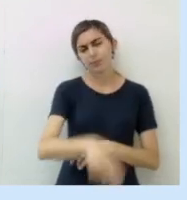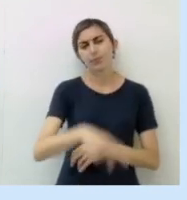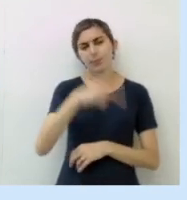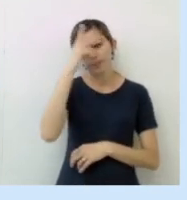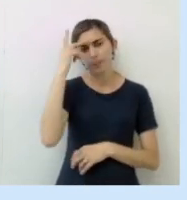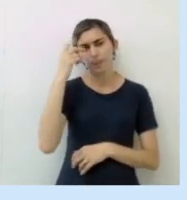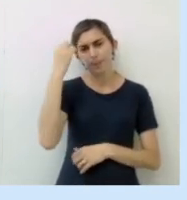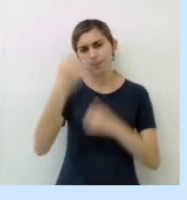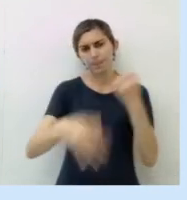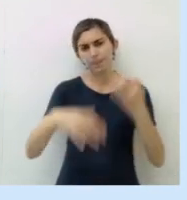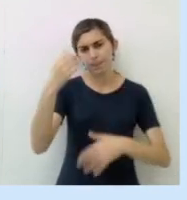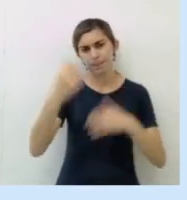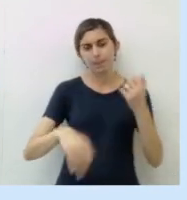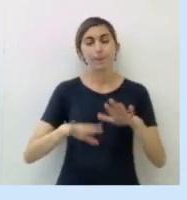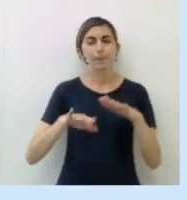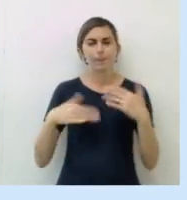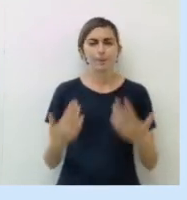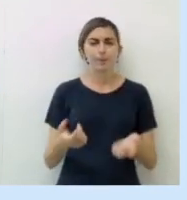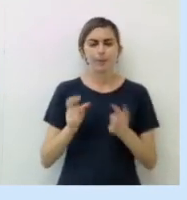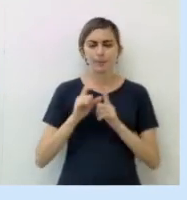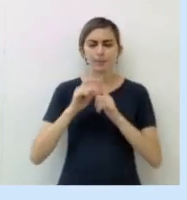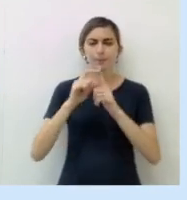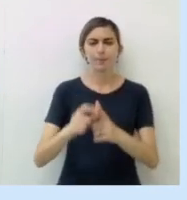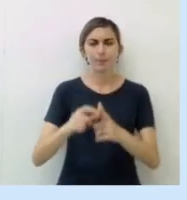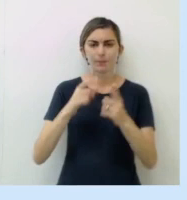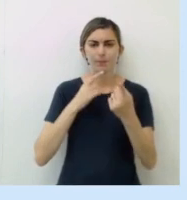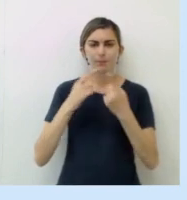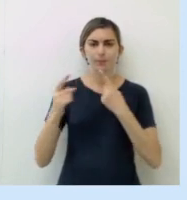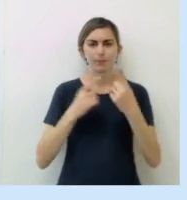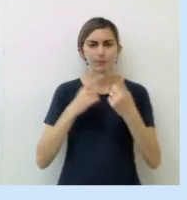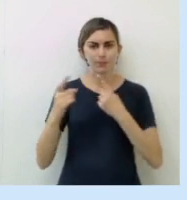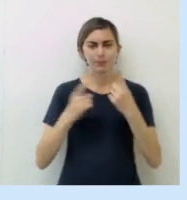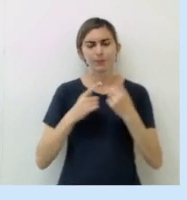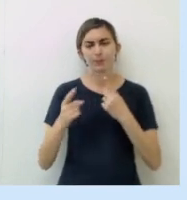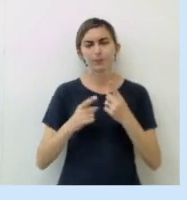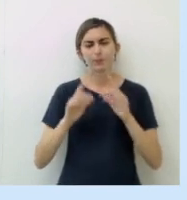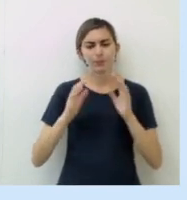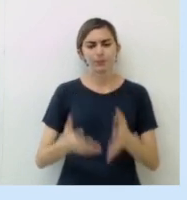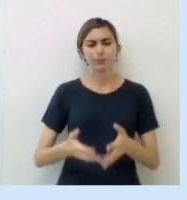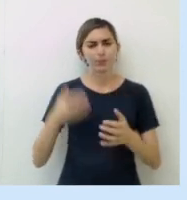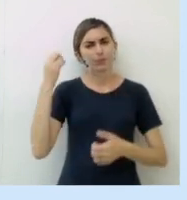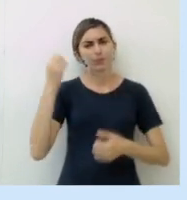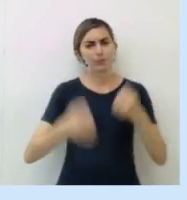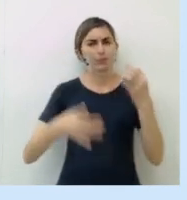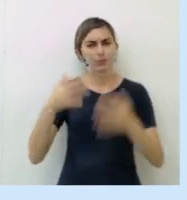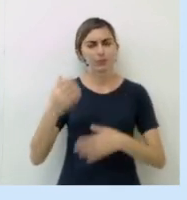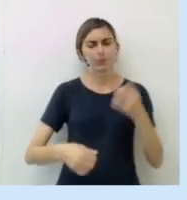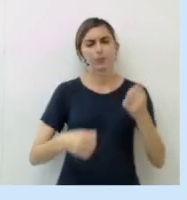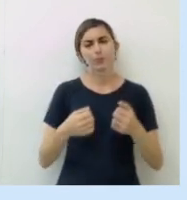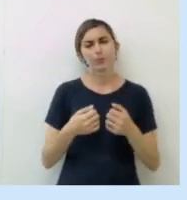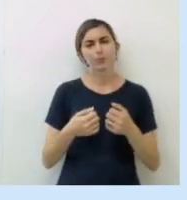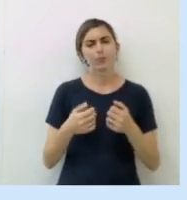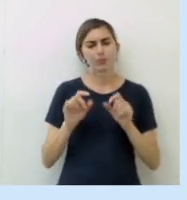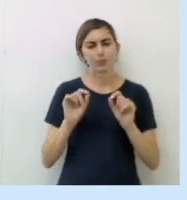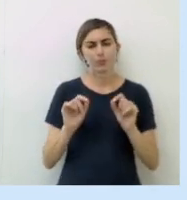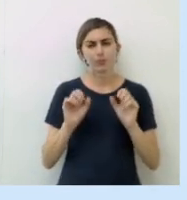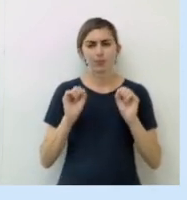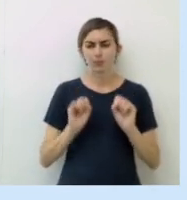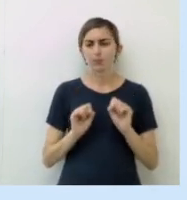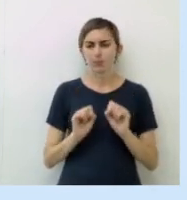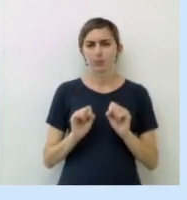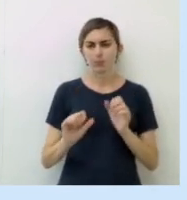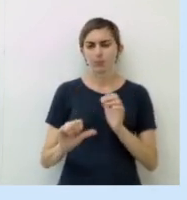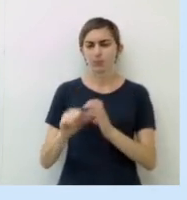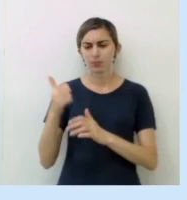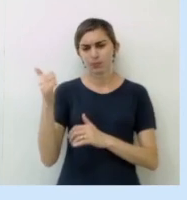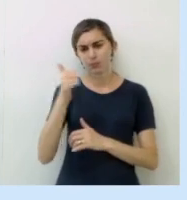personagens, certo? Tanto é que a palavra dialogada. Já no narrativo, nós temos o narrador, que pode ser de